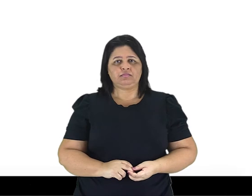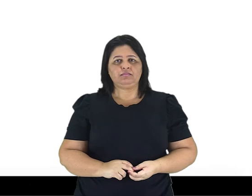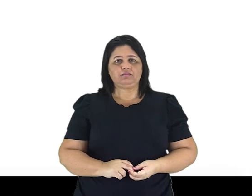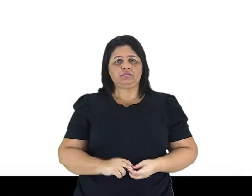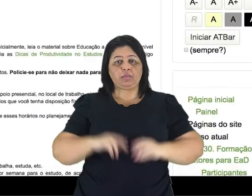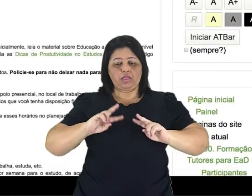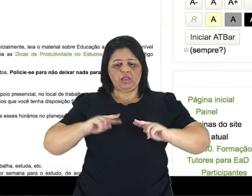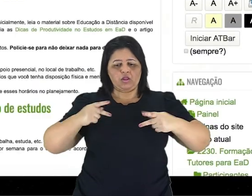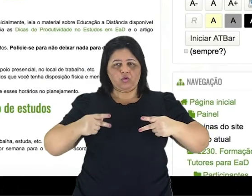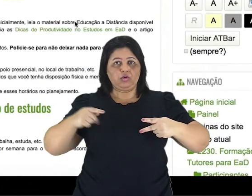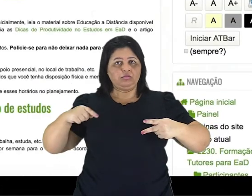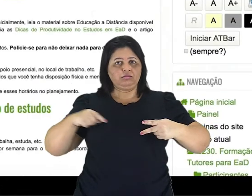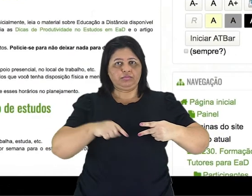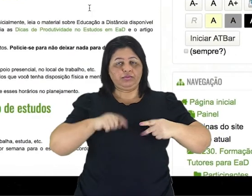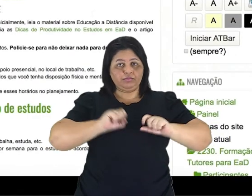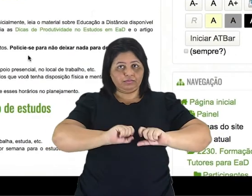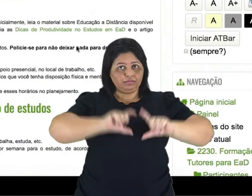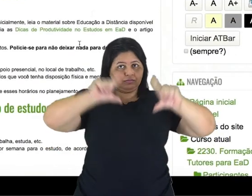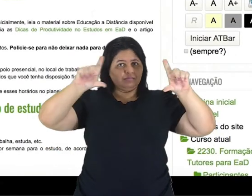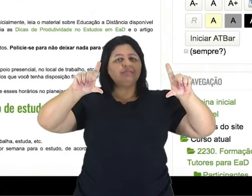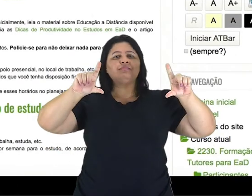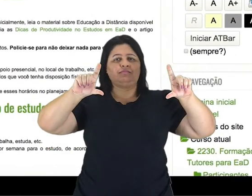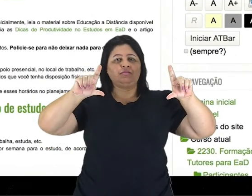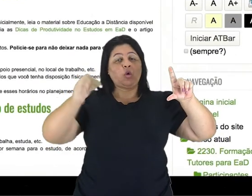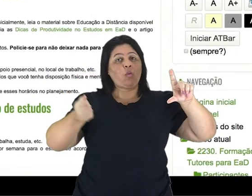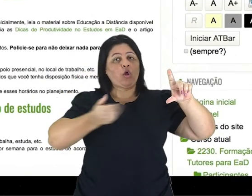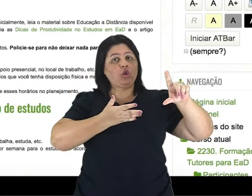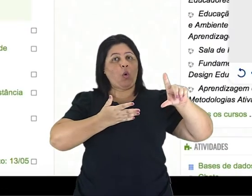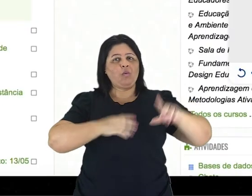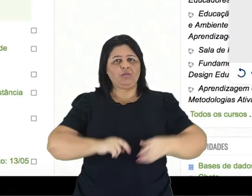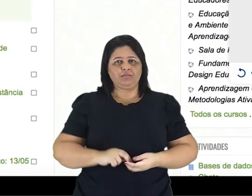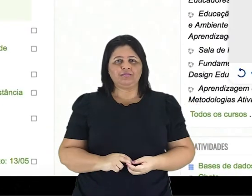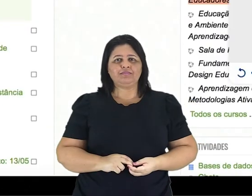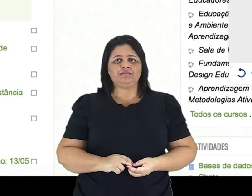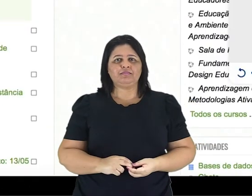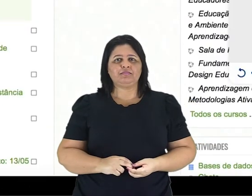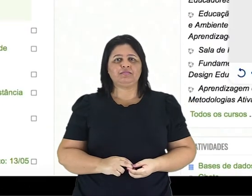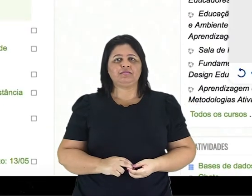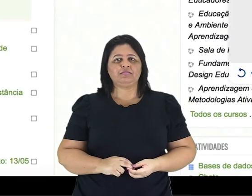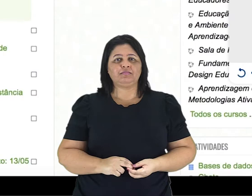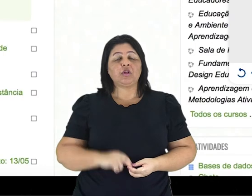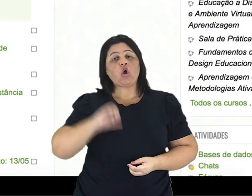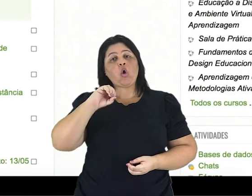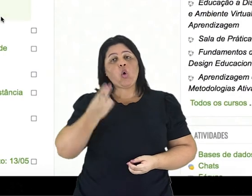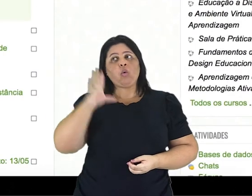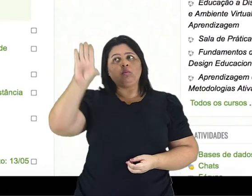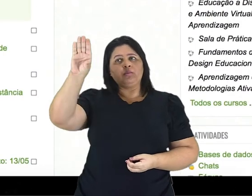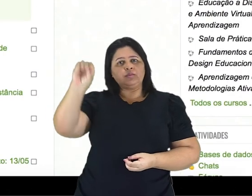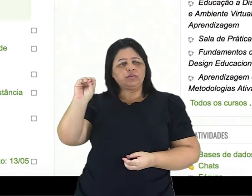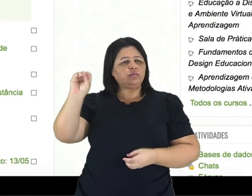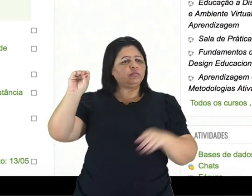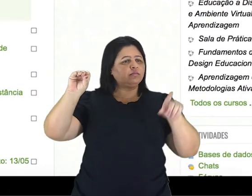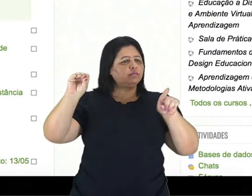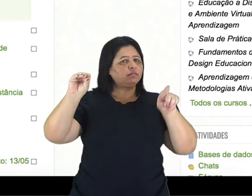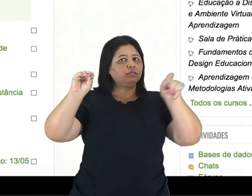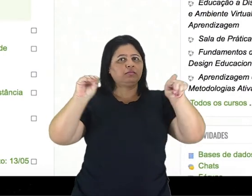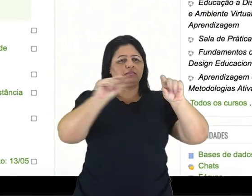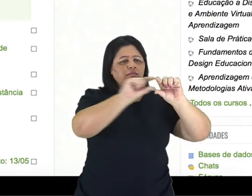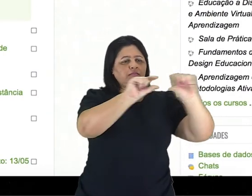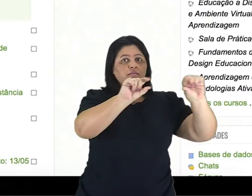o link, ele me passou diretamente para uma nova guia. Ou então eu posso retornar aqui,